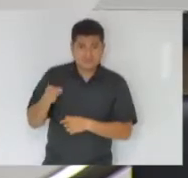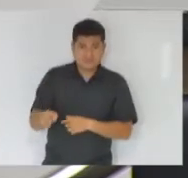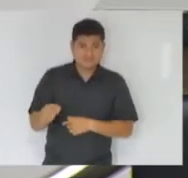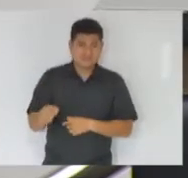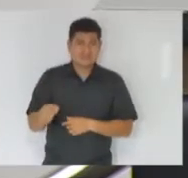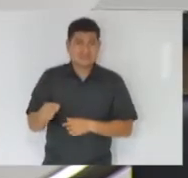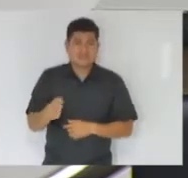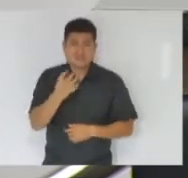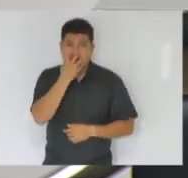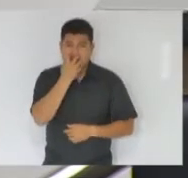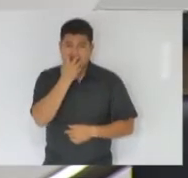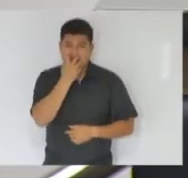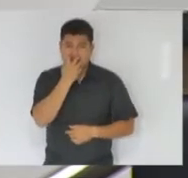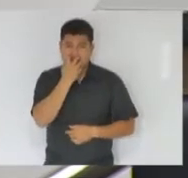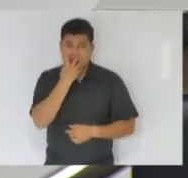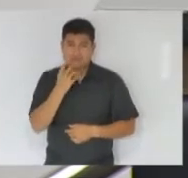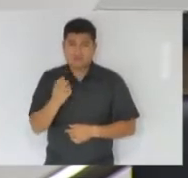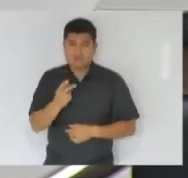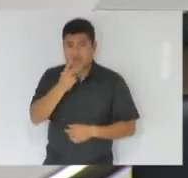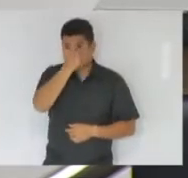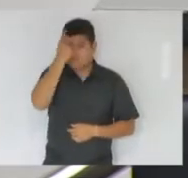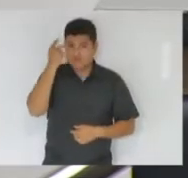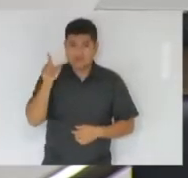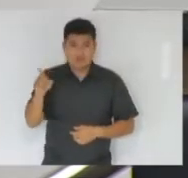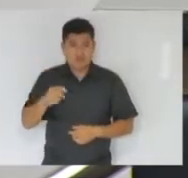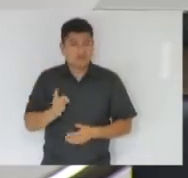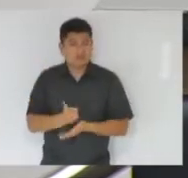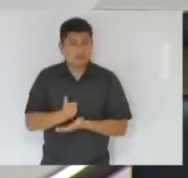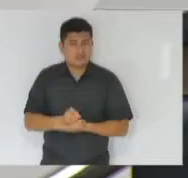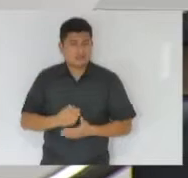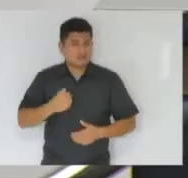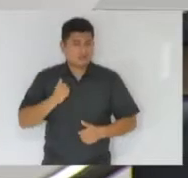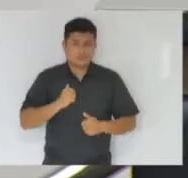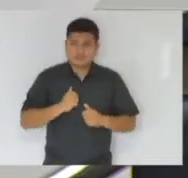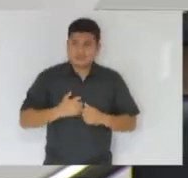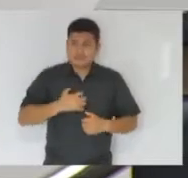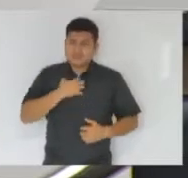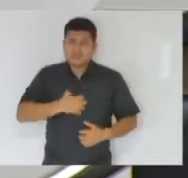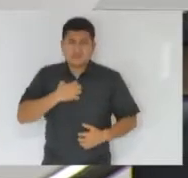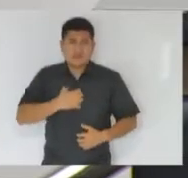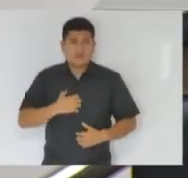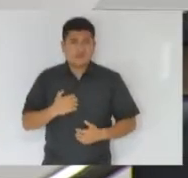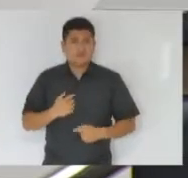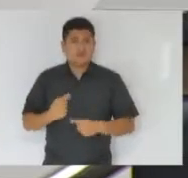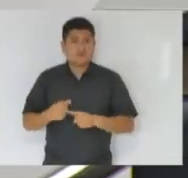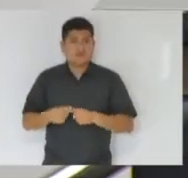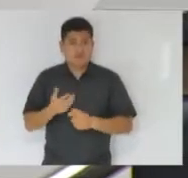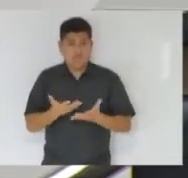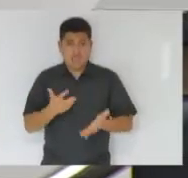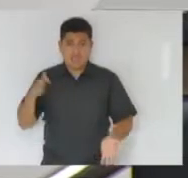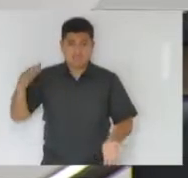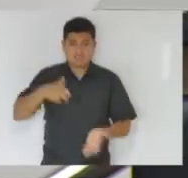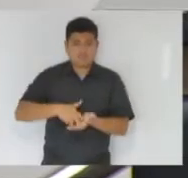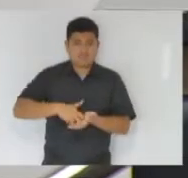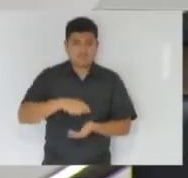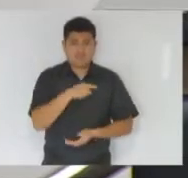o pessoal está muito revoltado lá, porque eles querem que tenha uma punição para esse oficial. E esse oficial é de uma alta